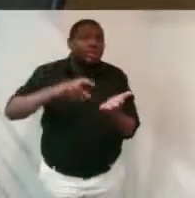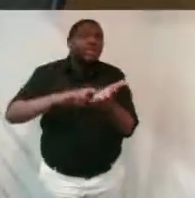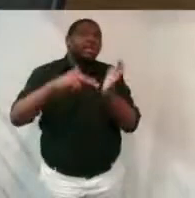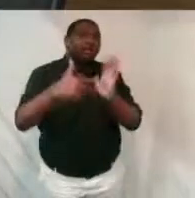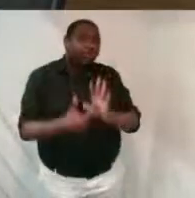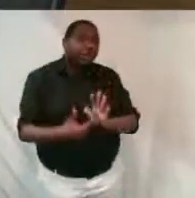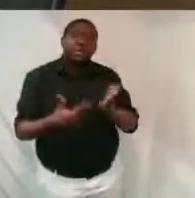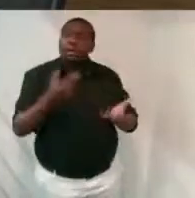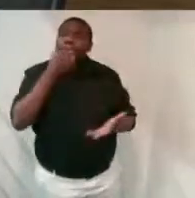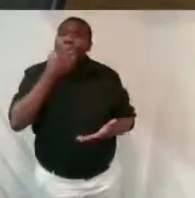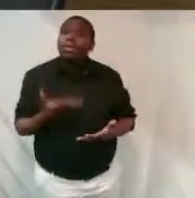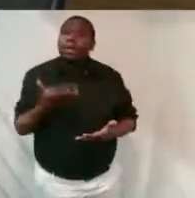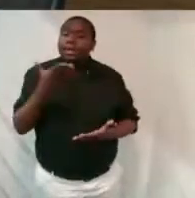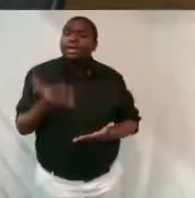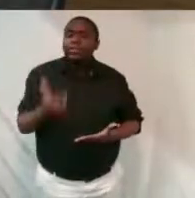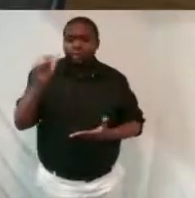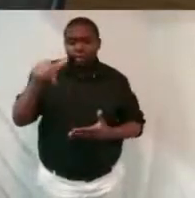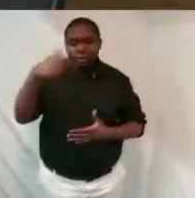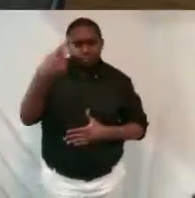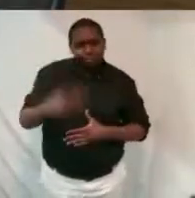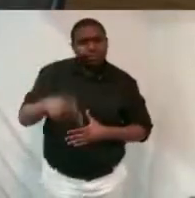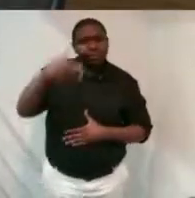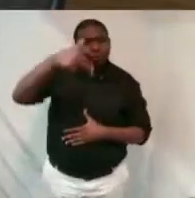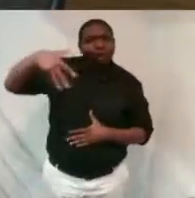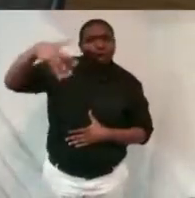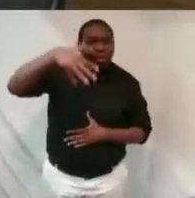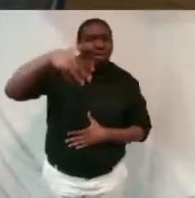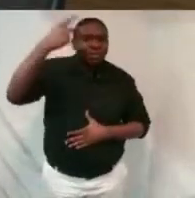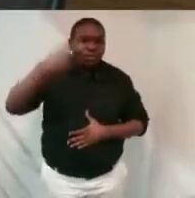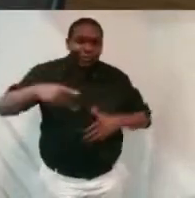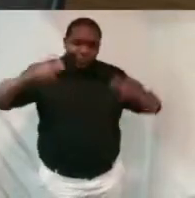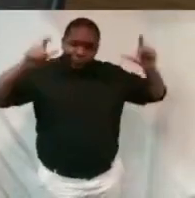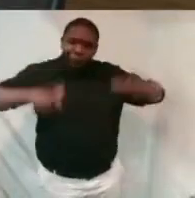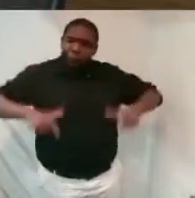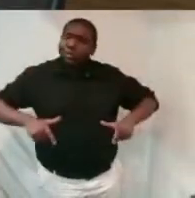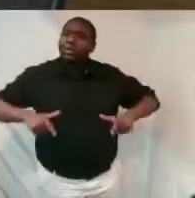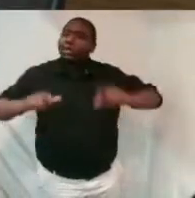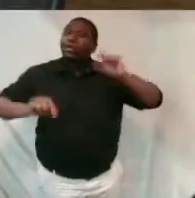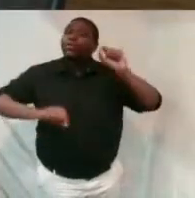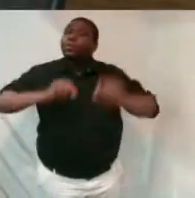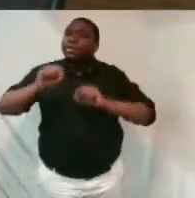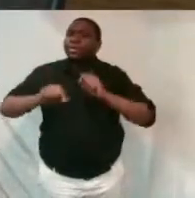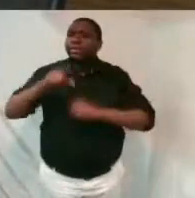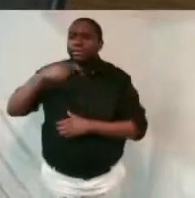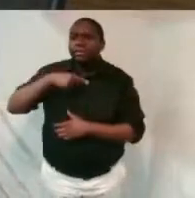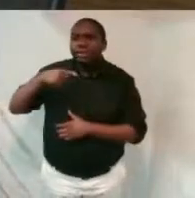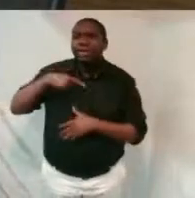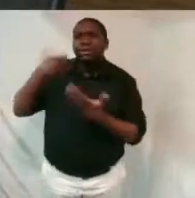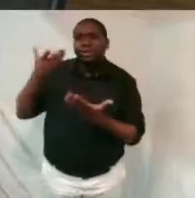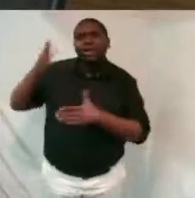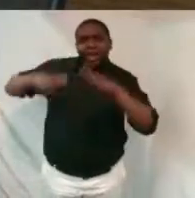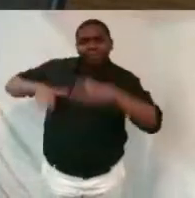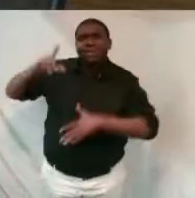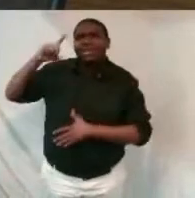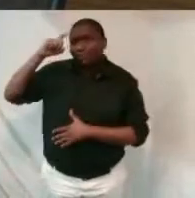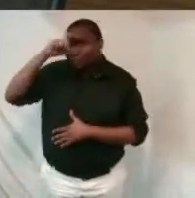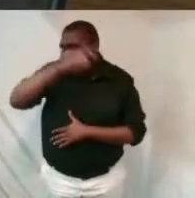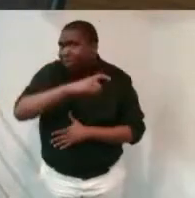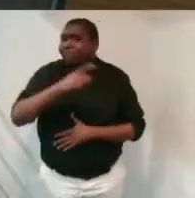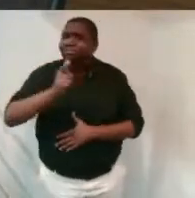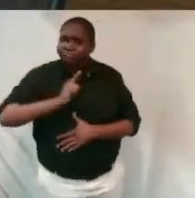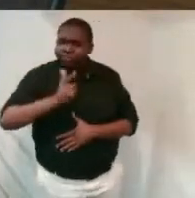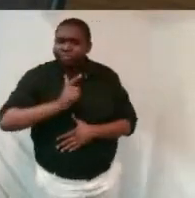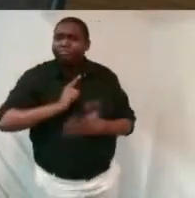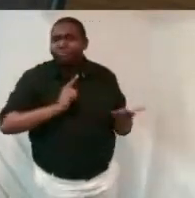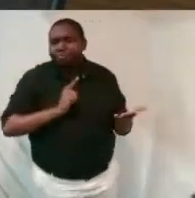isso que é o nosso Nordeste, uma terra que passa por dificuldades, que tem